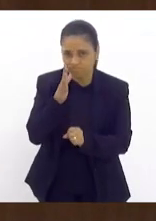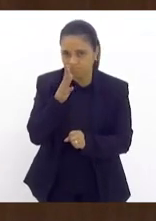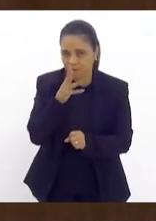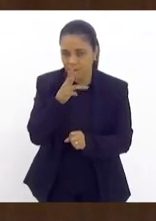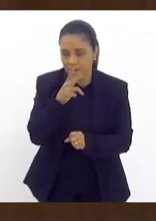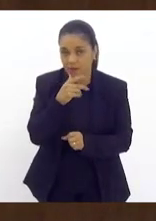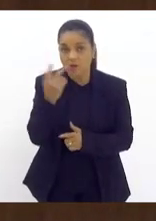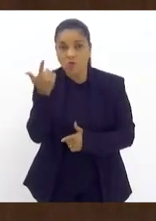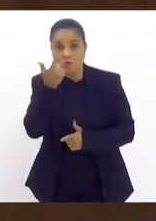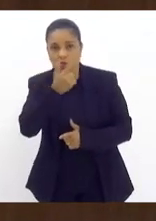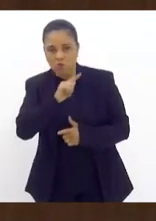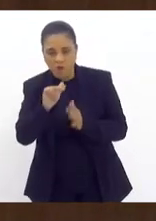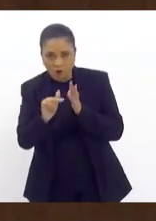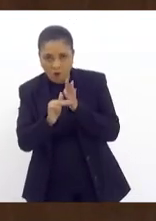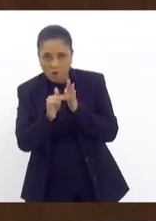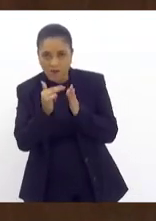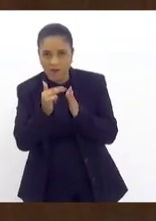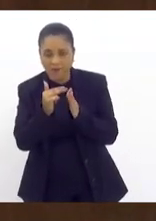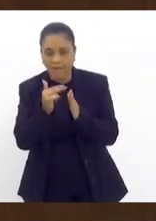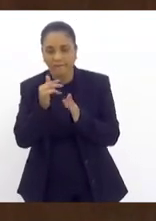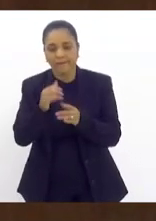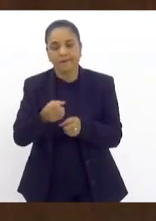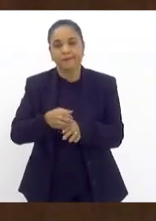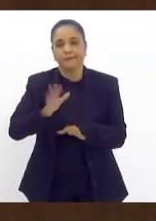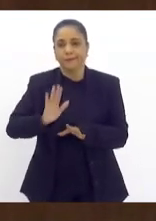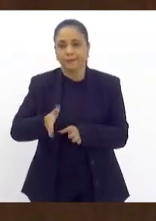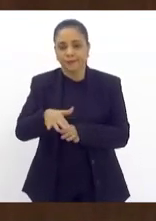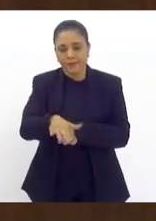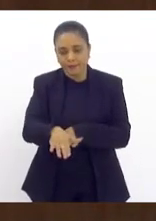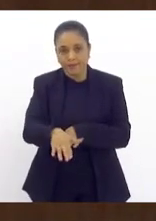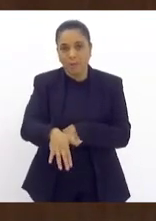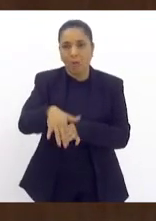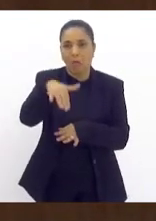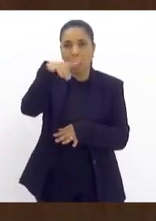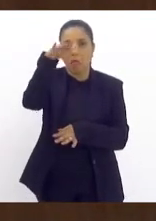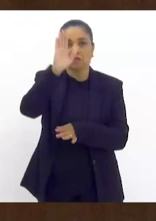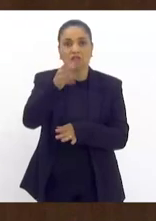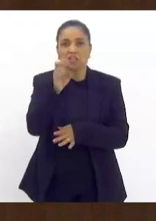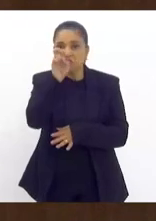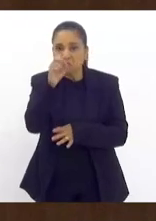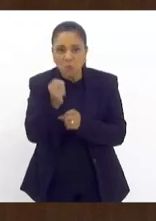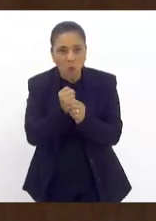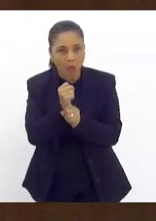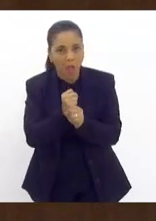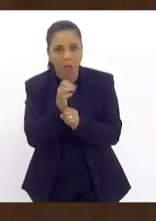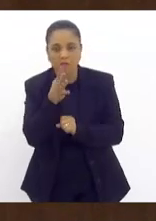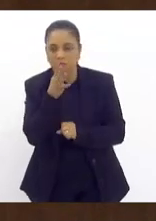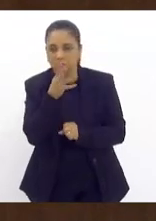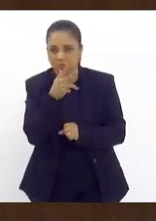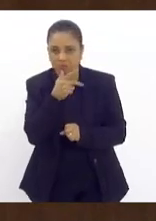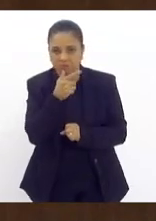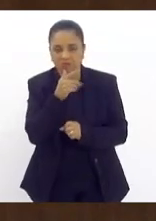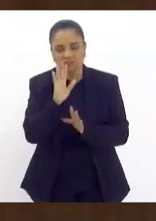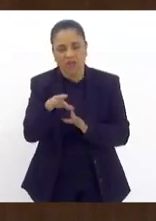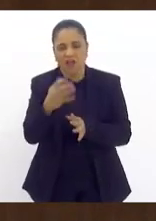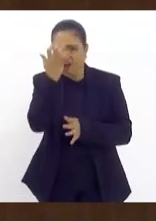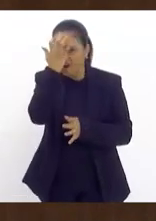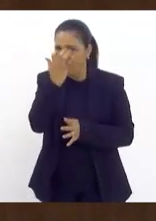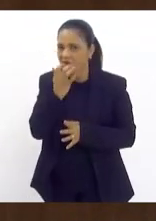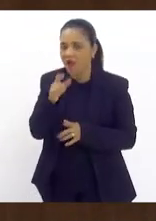operar, a criança já está adulto e já está numa situação muito grave. A